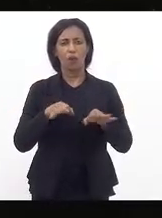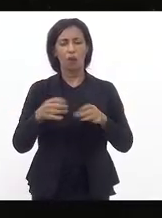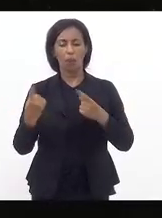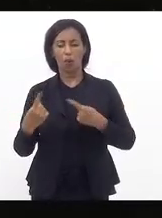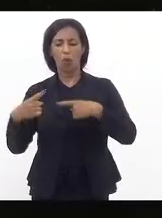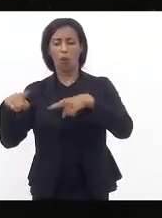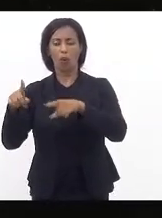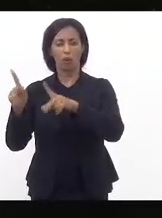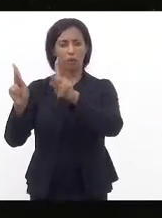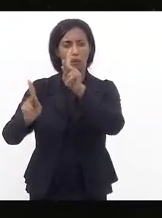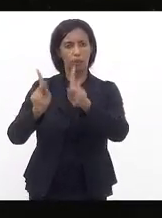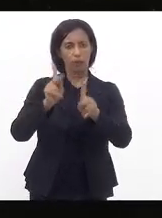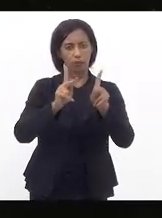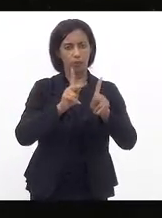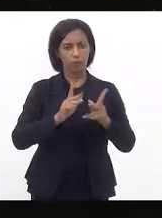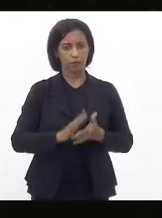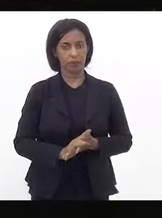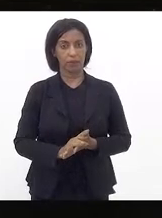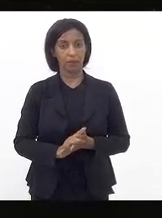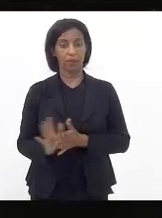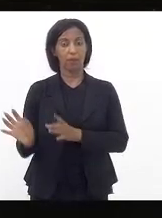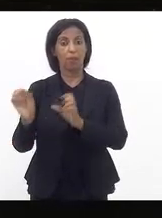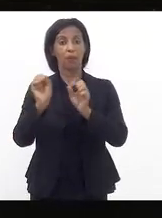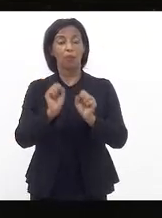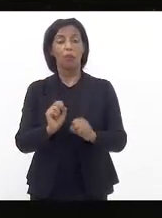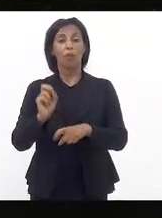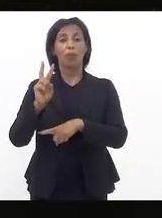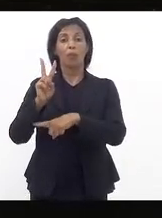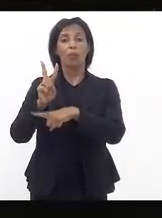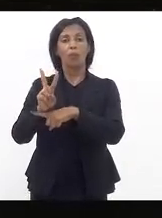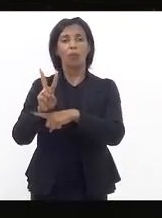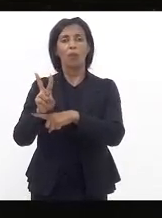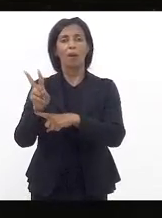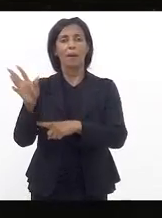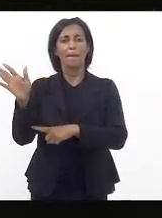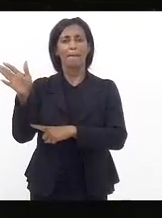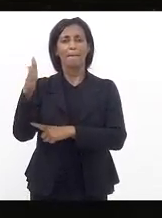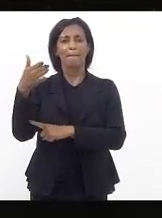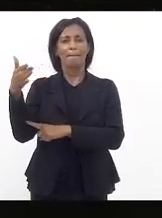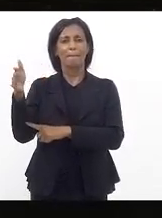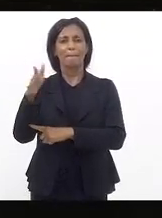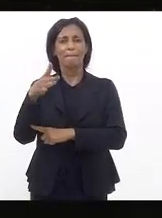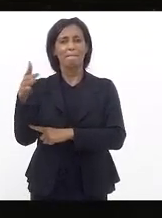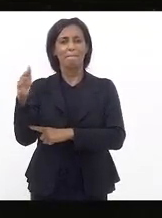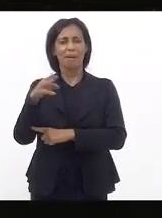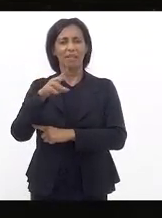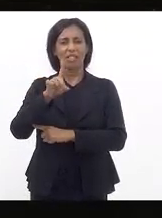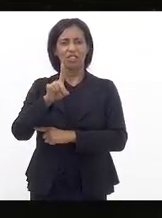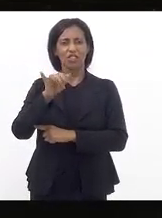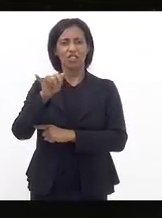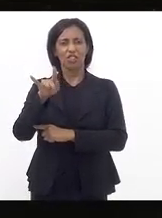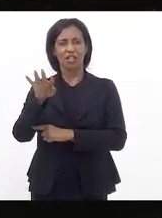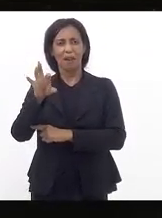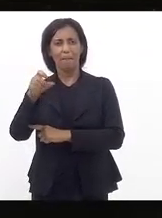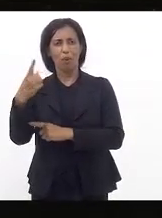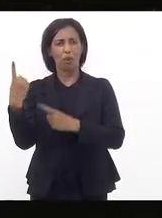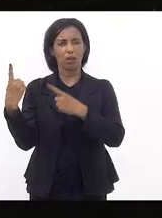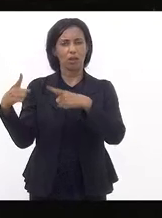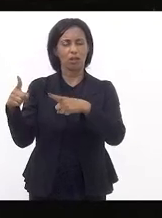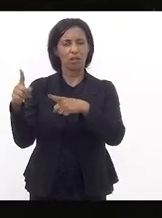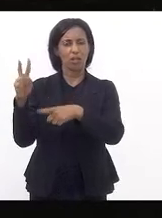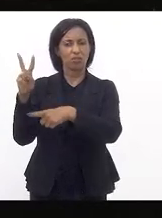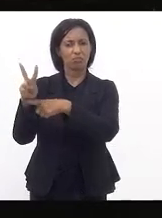contra a população para poder defender essas Bandeiras diabólicas e malignas e eles